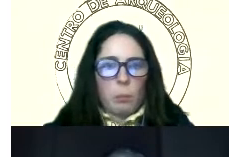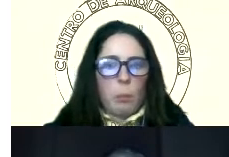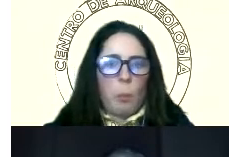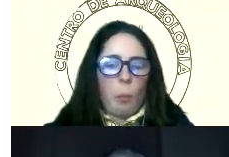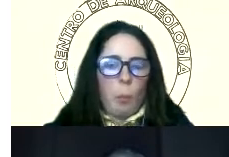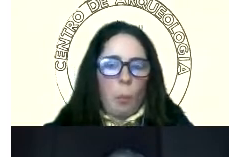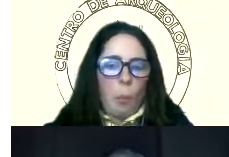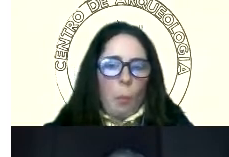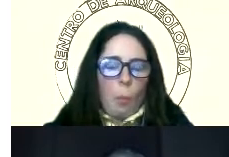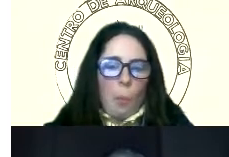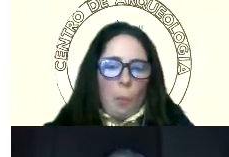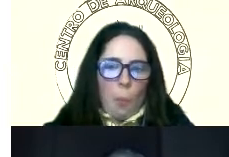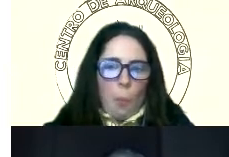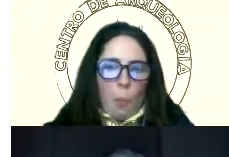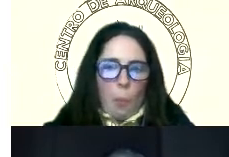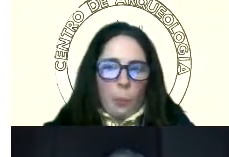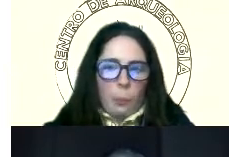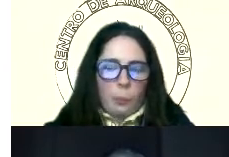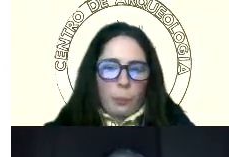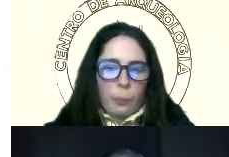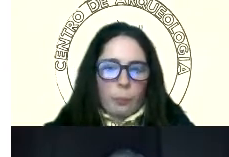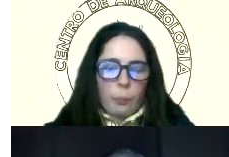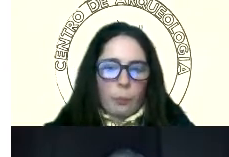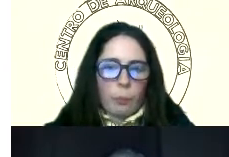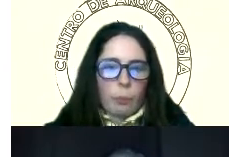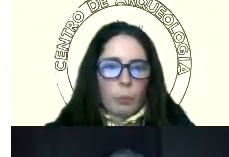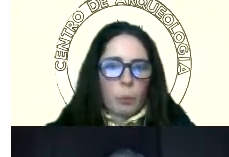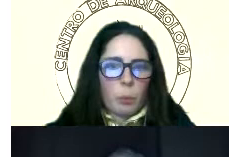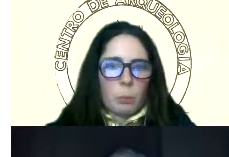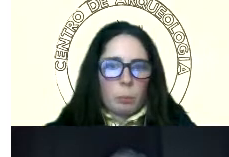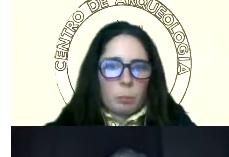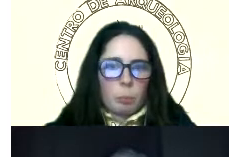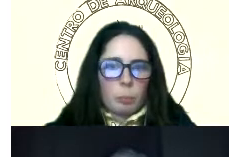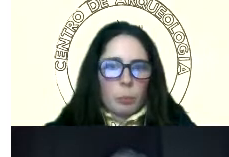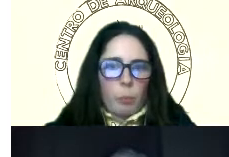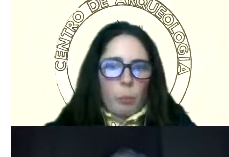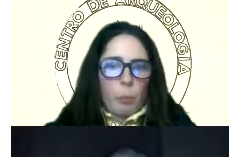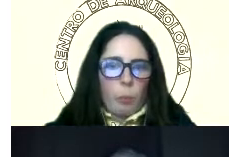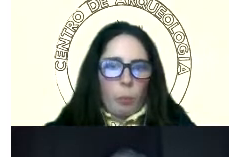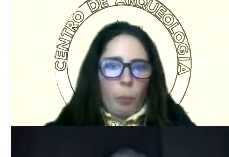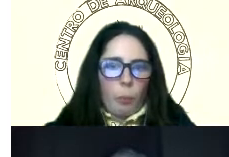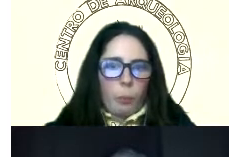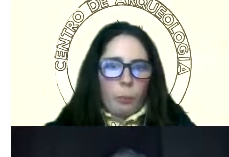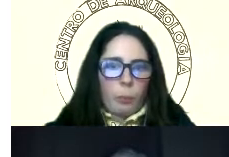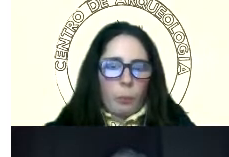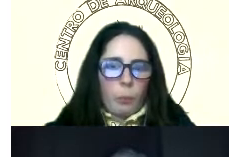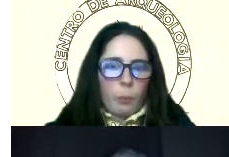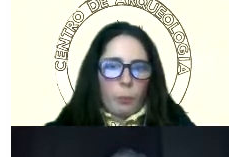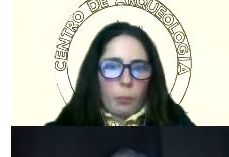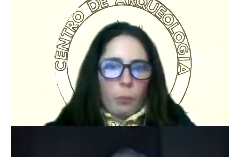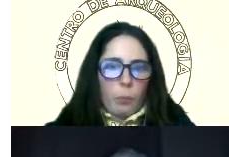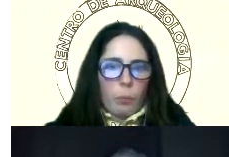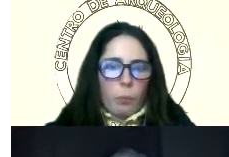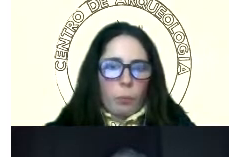identidade, e como é que a partir daqui também o poderíamos começar a desconstruir no sentido